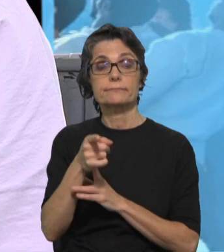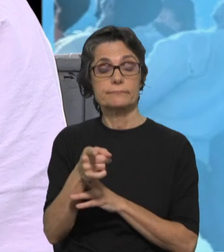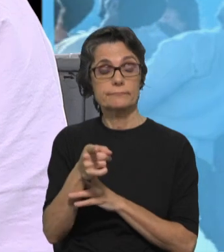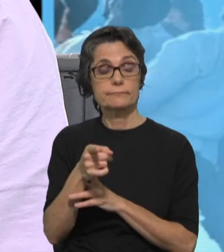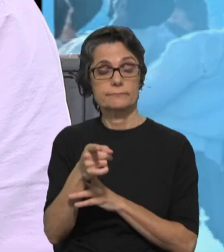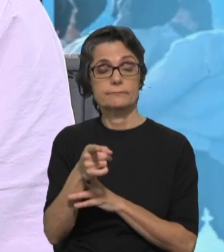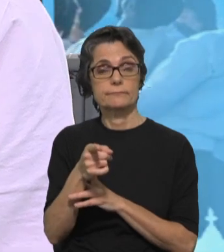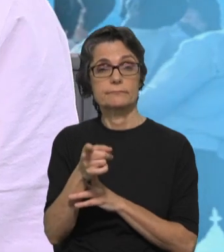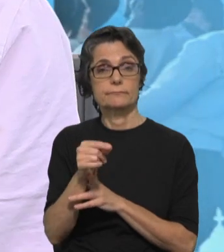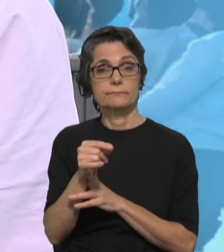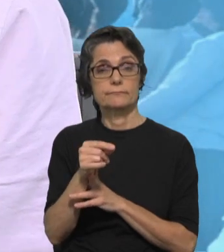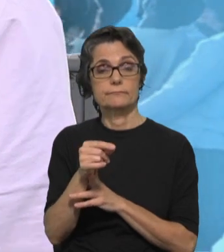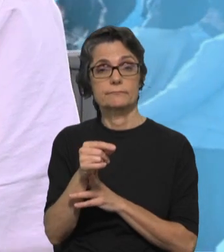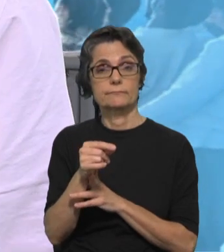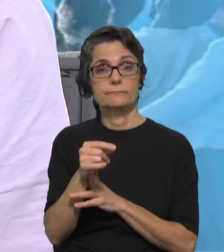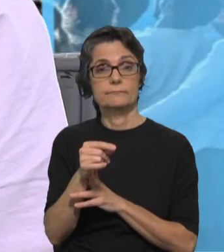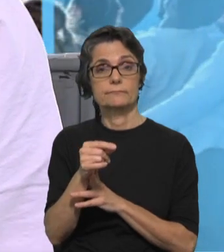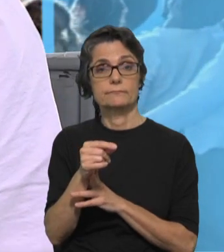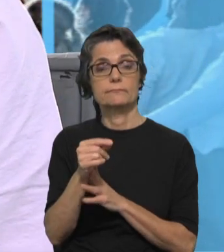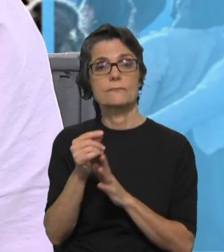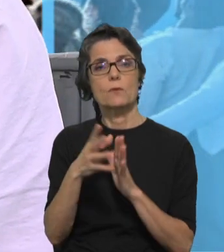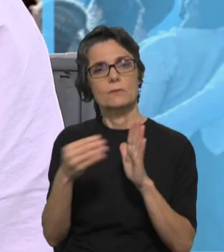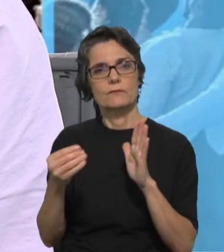também com aquilo que tudo simboliza